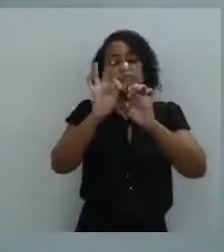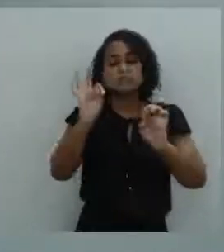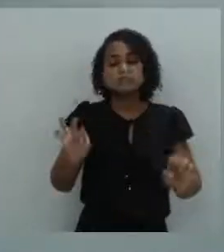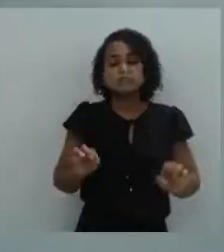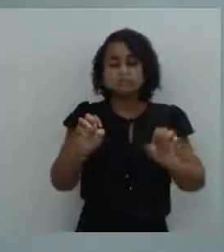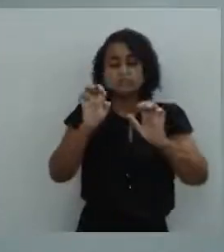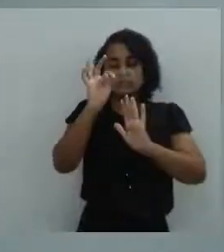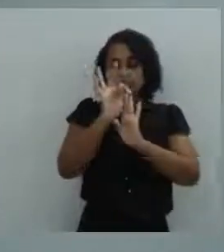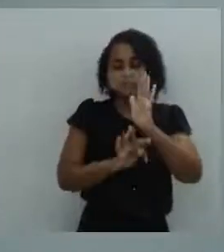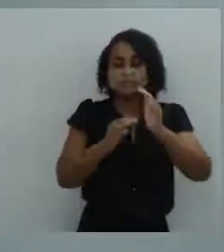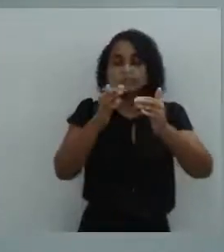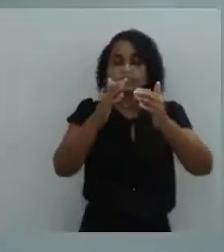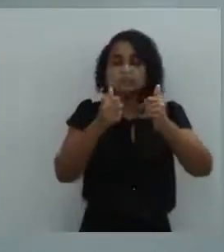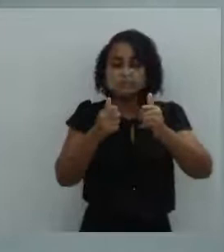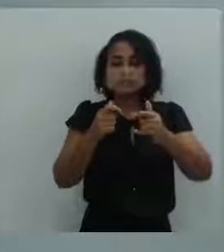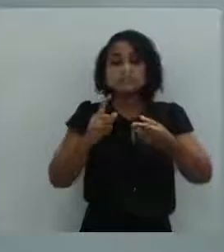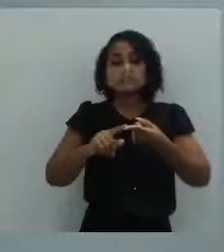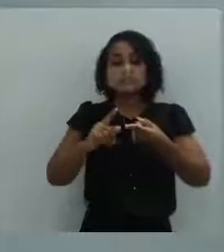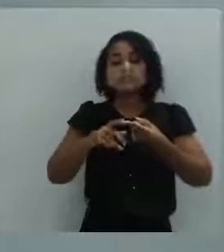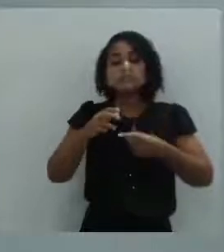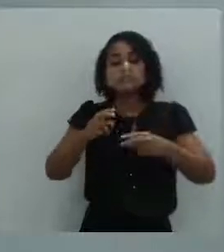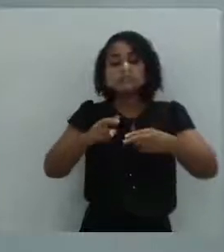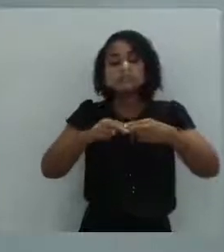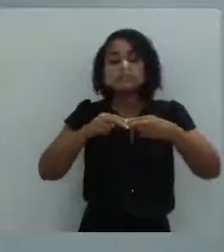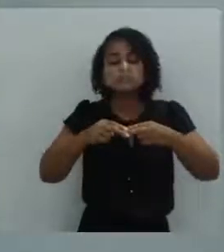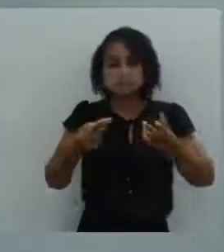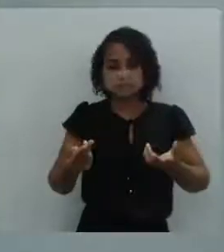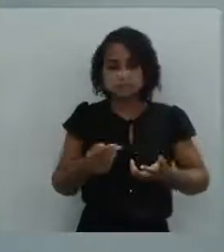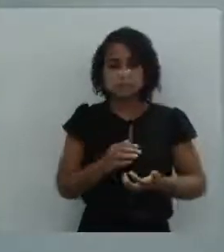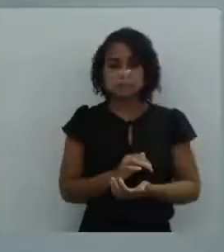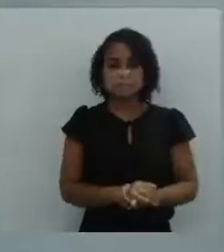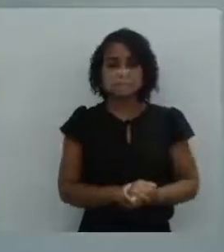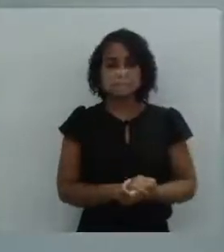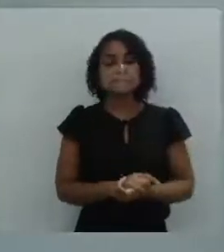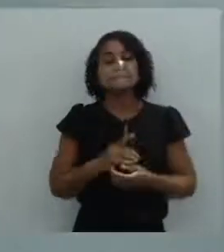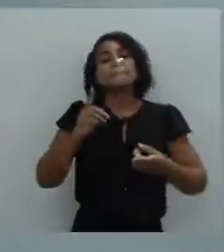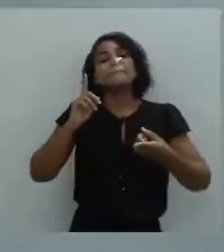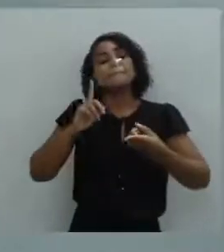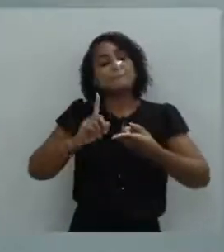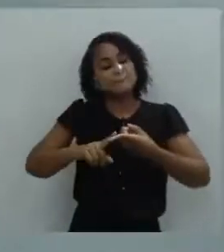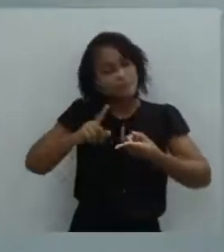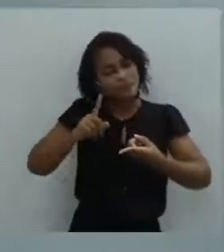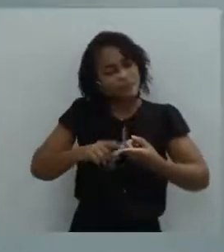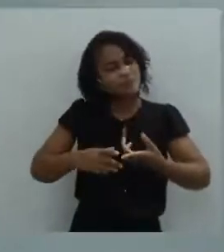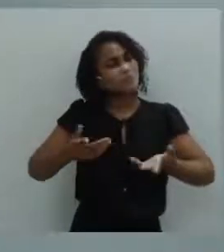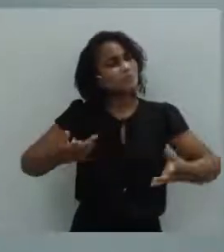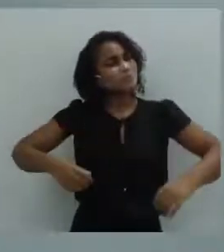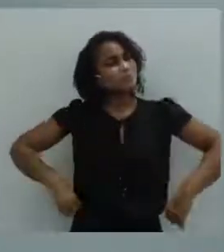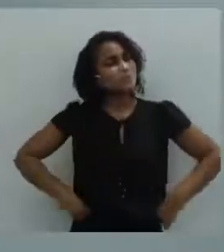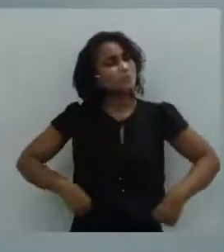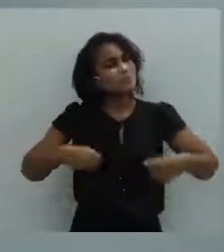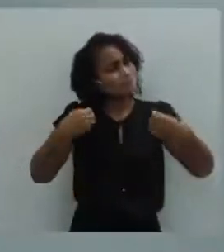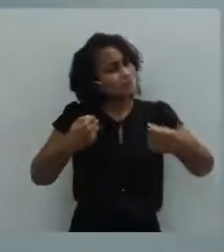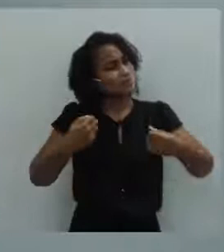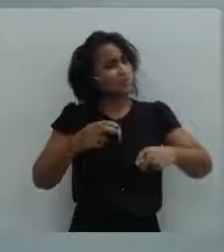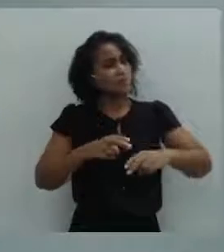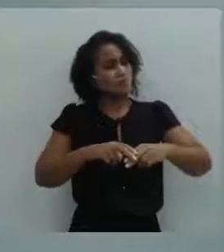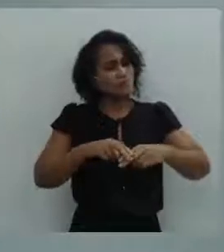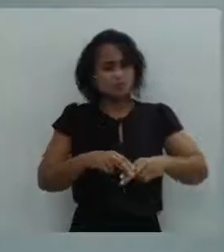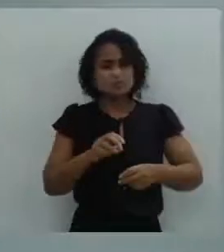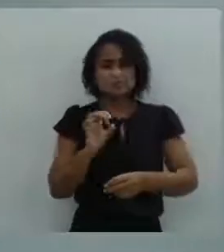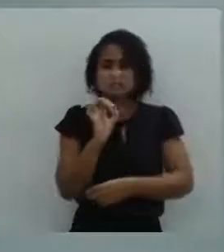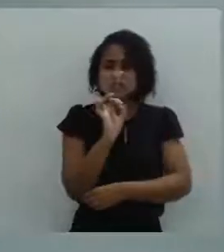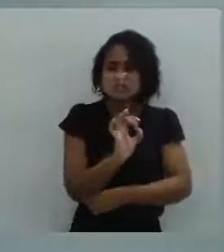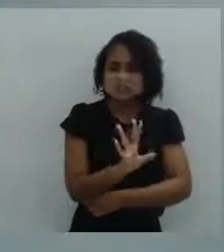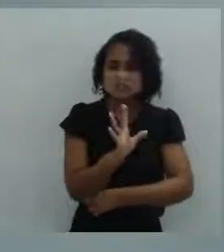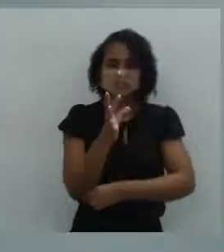é a solicitação e a justificativa. Também aqui, professora, precisa de justificativa? Não vai ficar